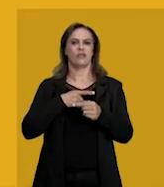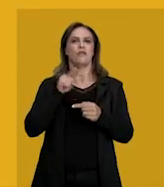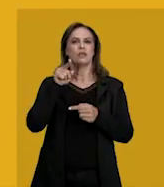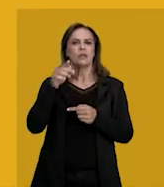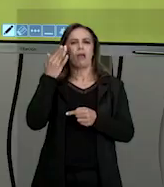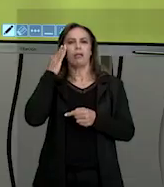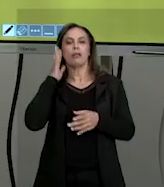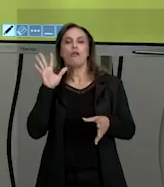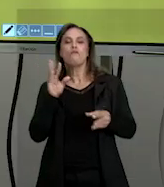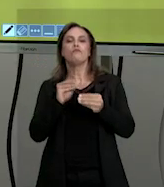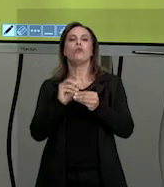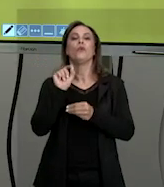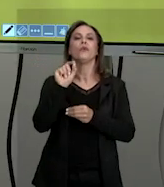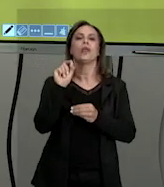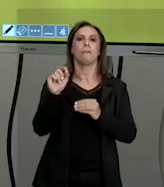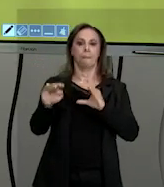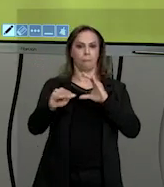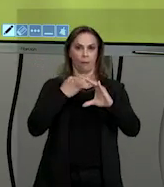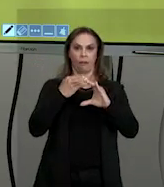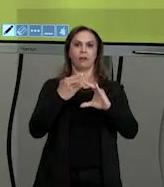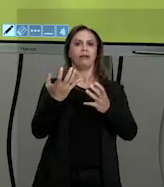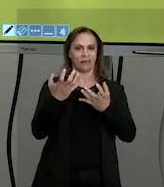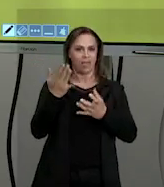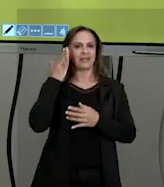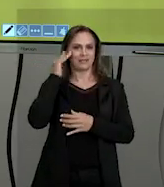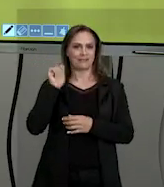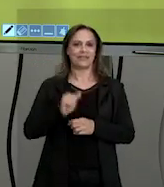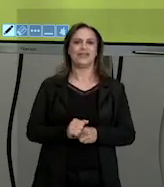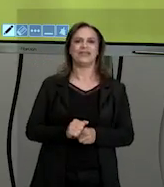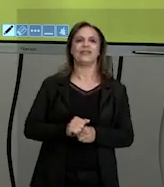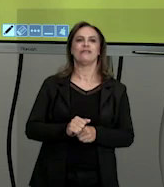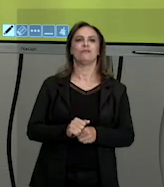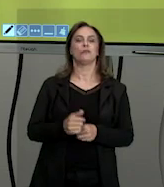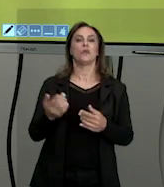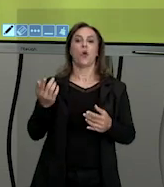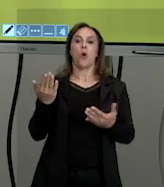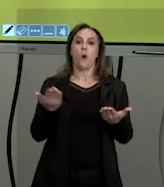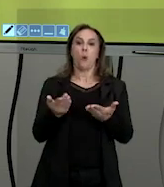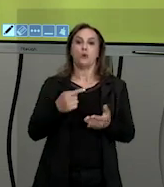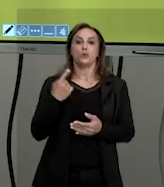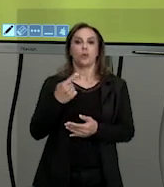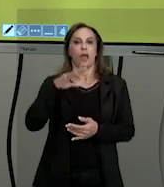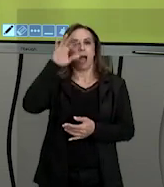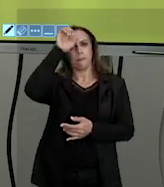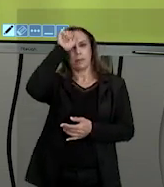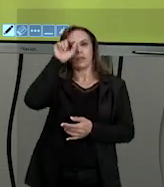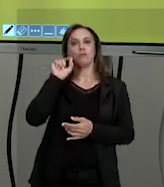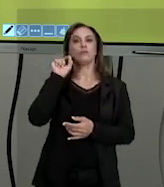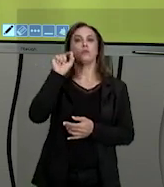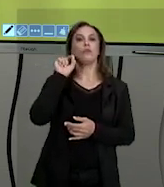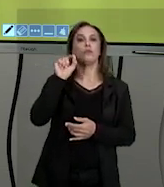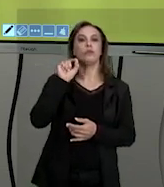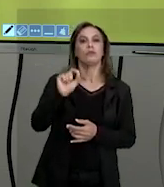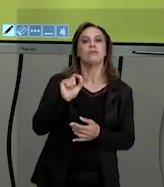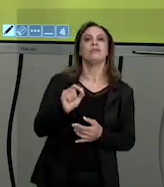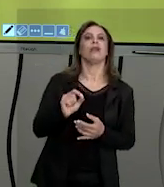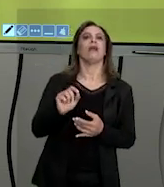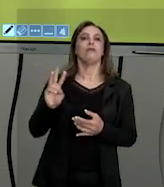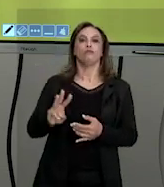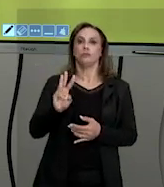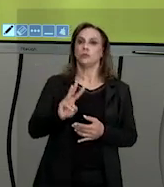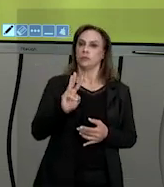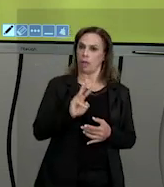as suas conclusões, tá? Hoje a gente aprendeu o que é um site confiável, o que é uma capacidade crítica para a gente